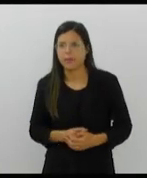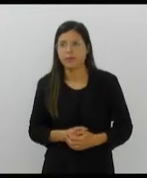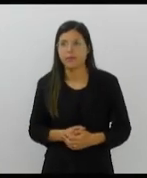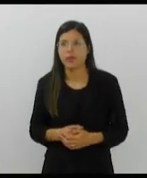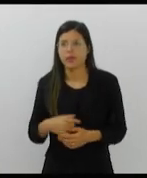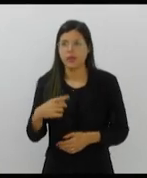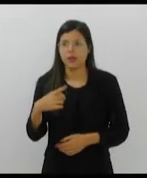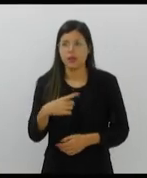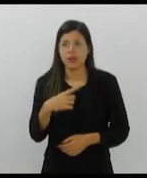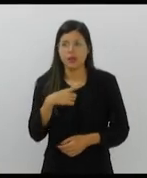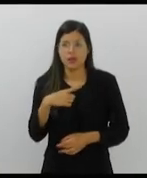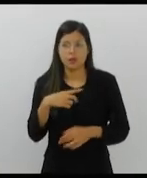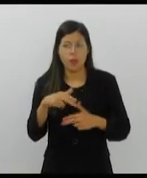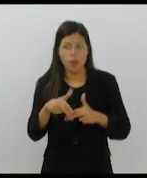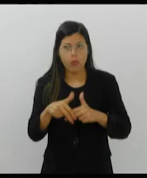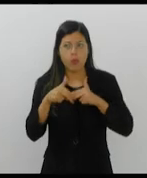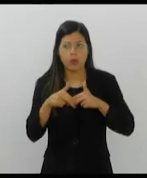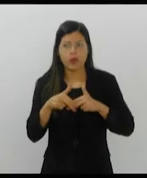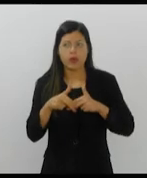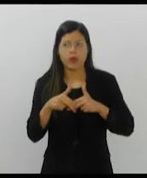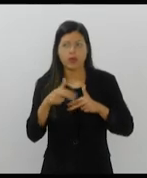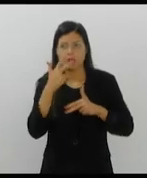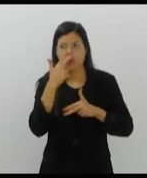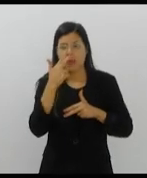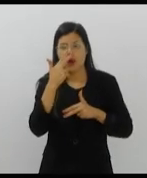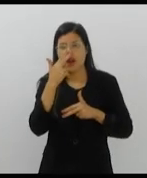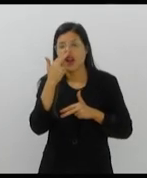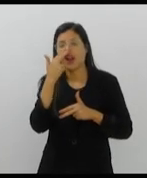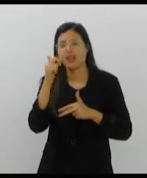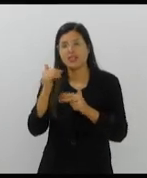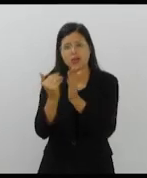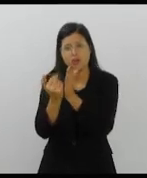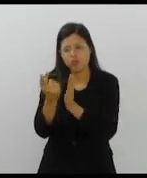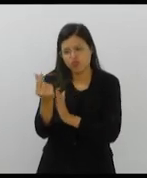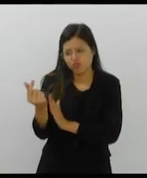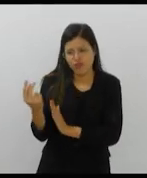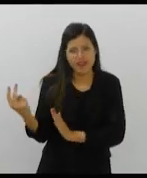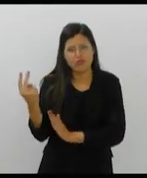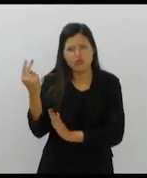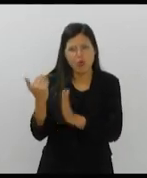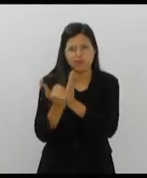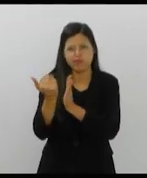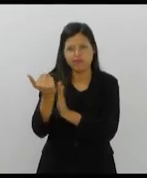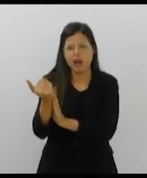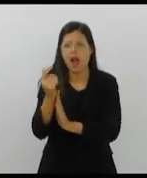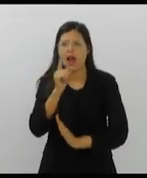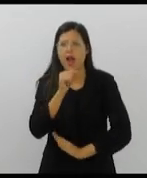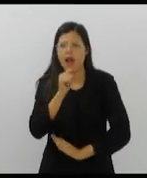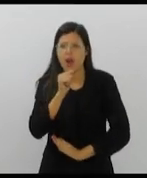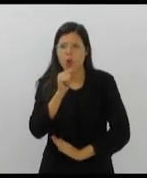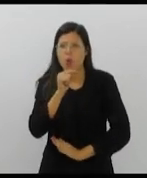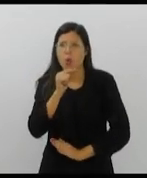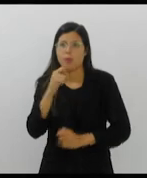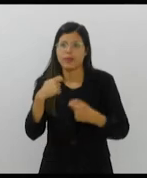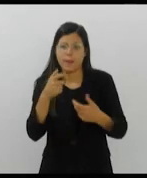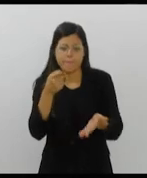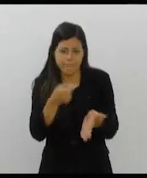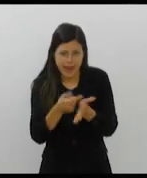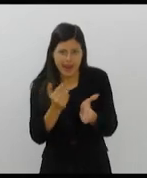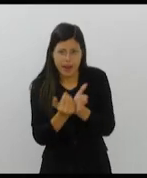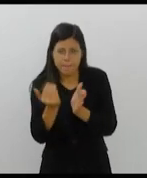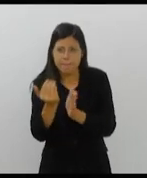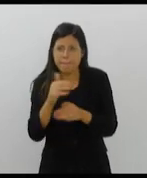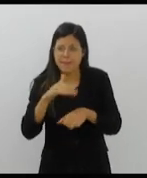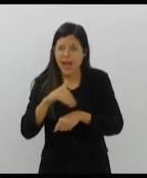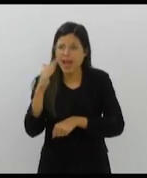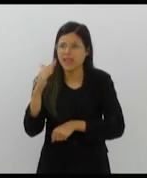oneração, portanto, na conta de água da população, que, além de pagar mais, desde 2022,